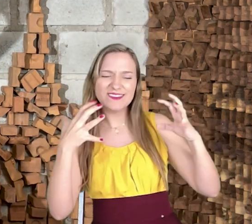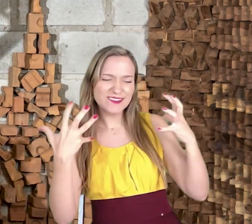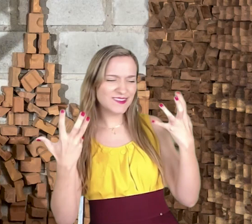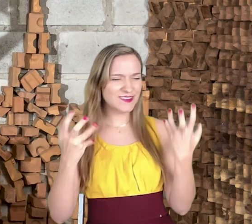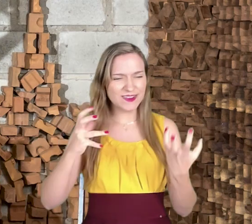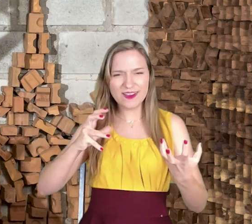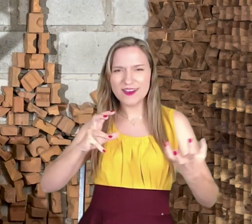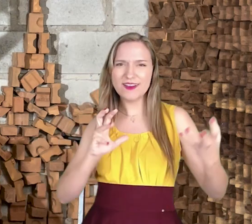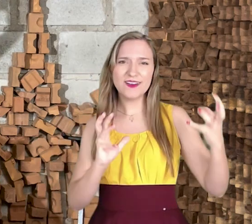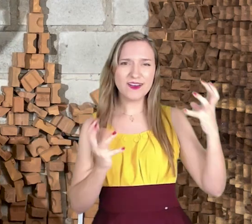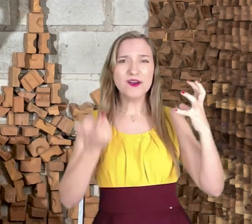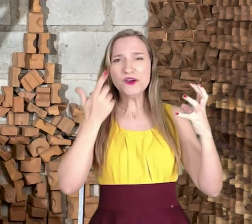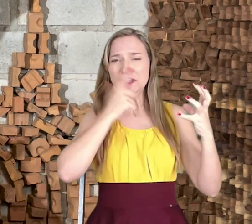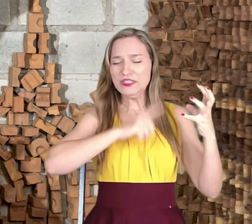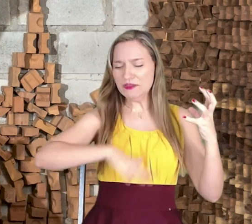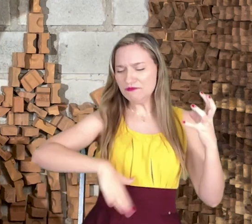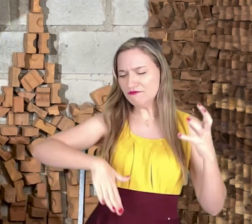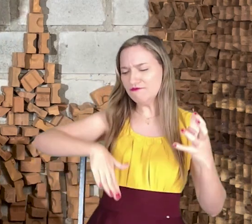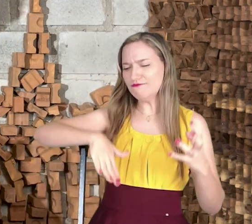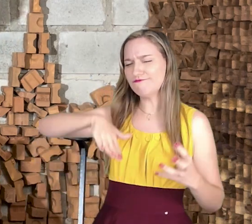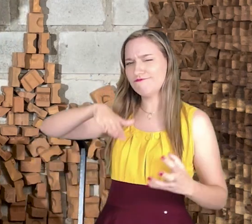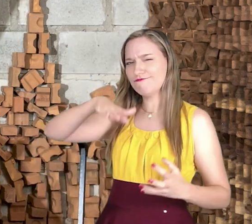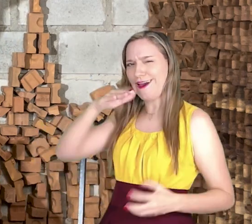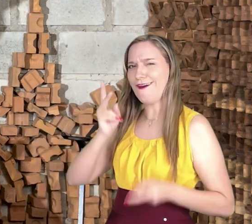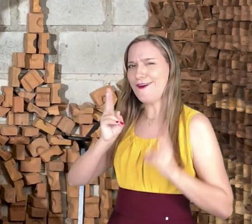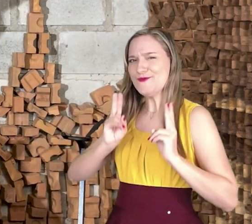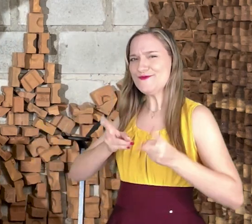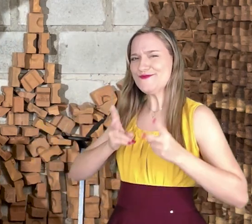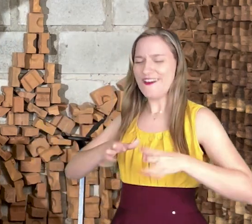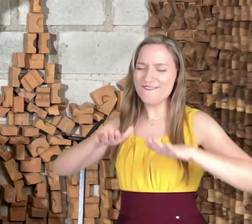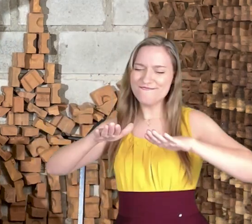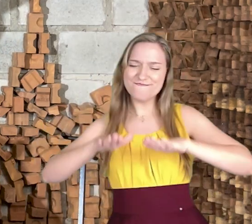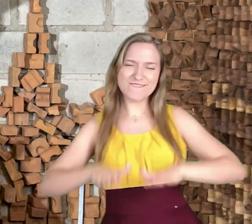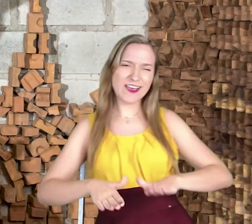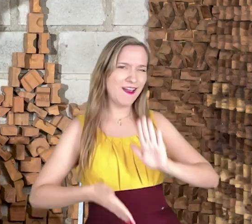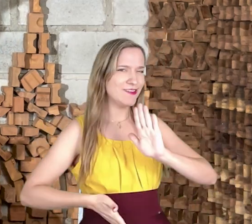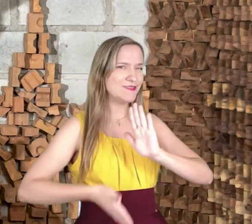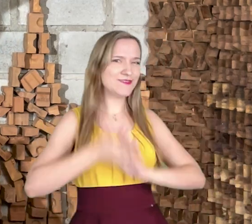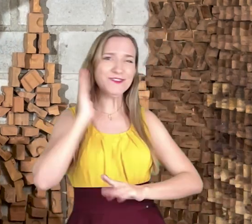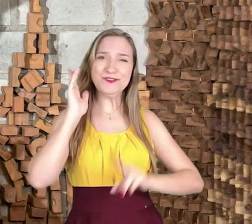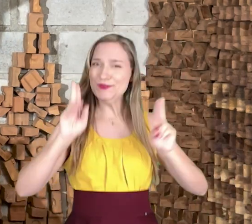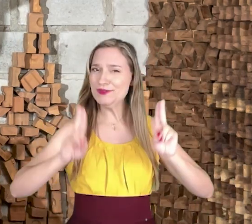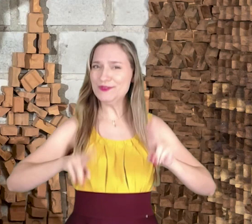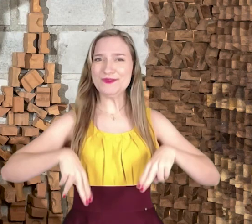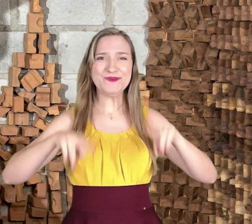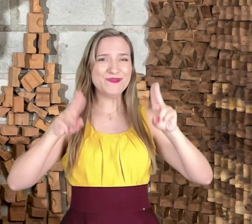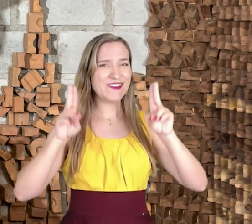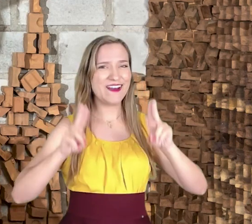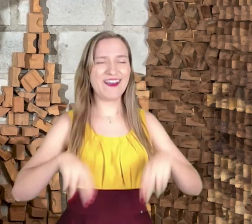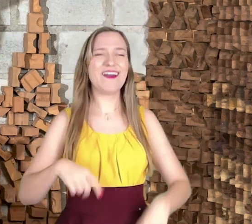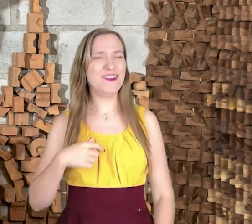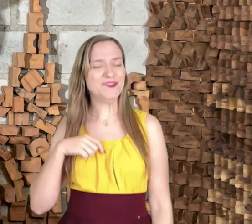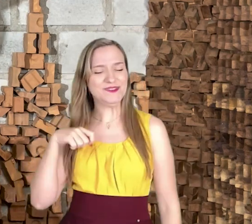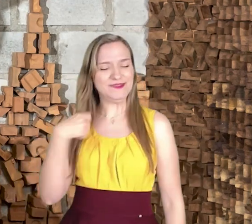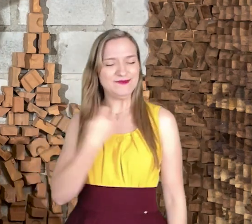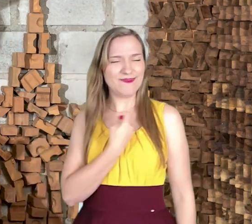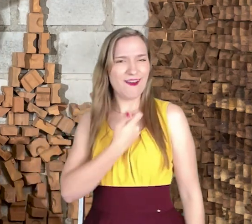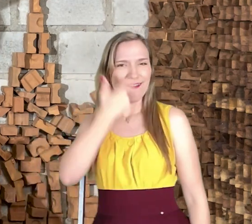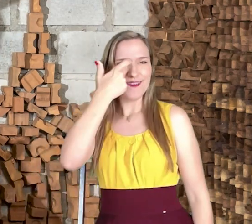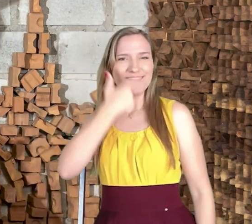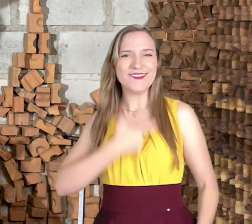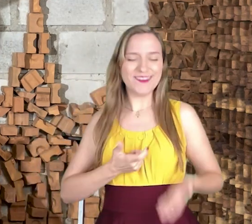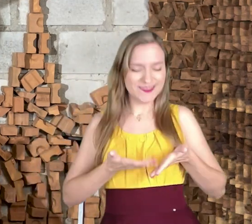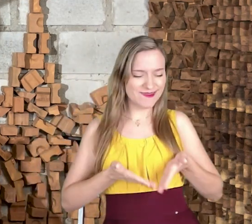fui criado e daqui não vou sair. Sou um bicho do cerrado,